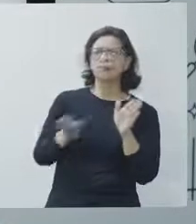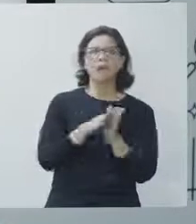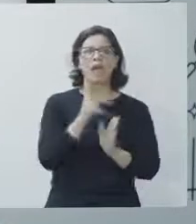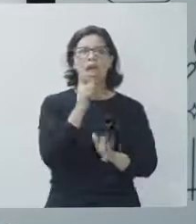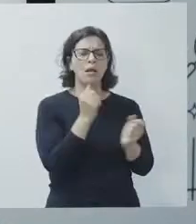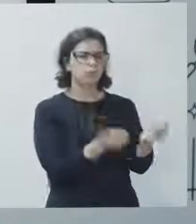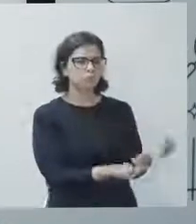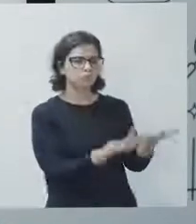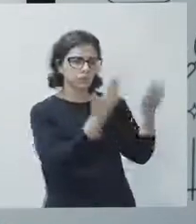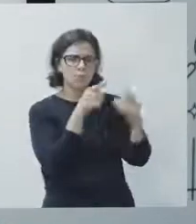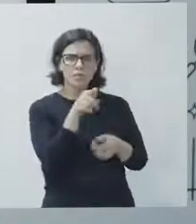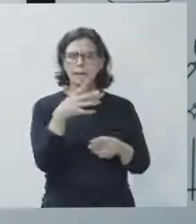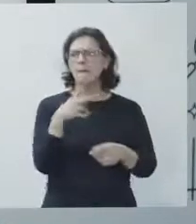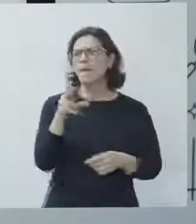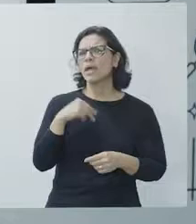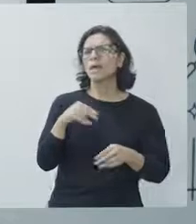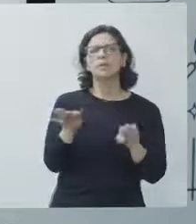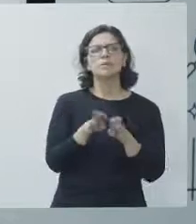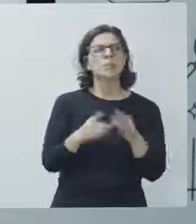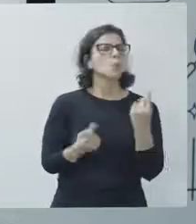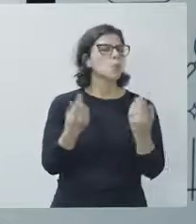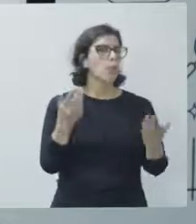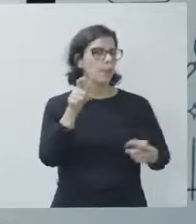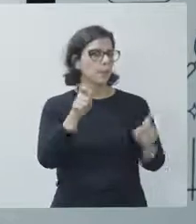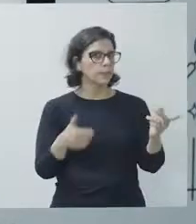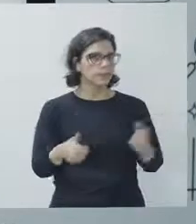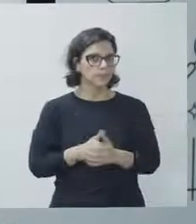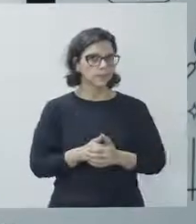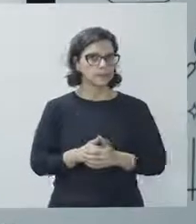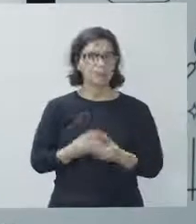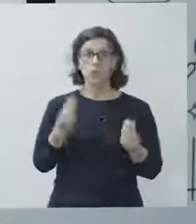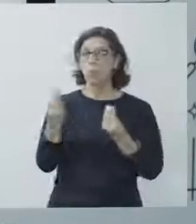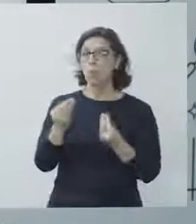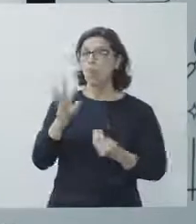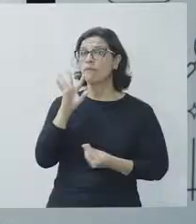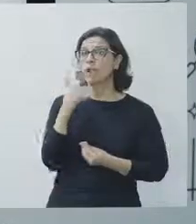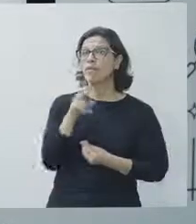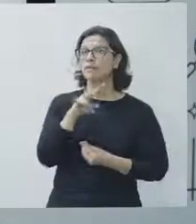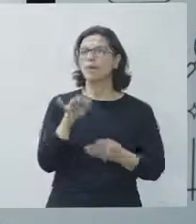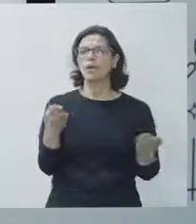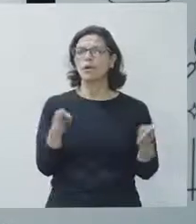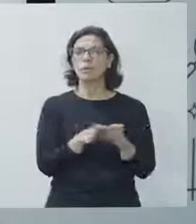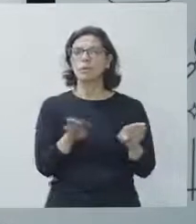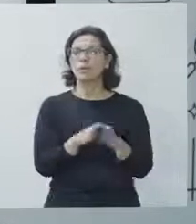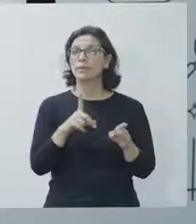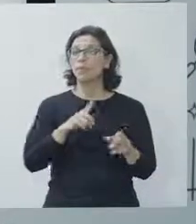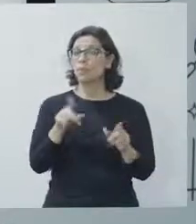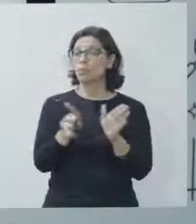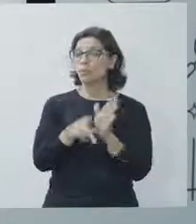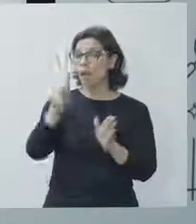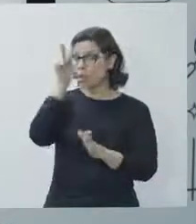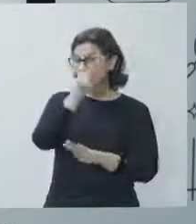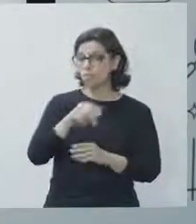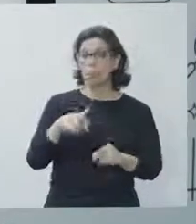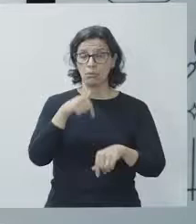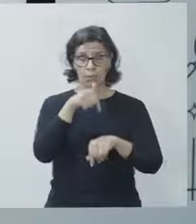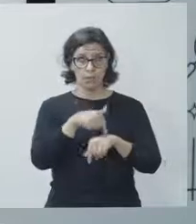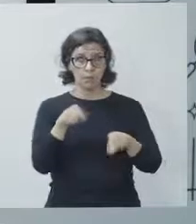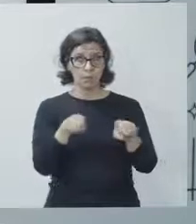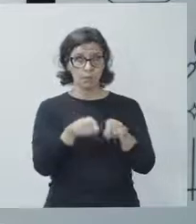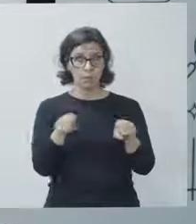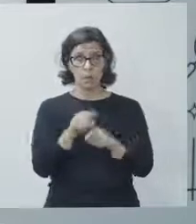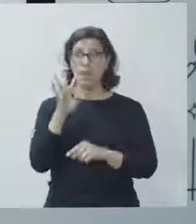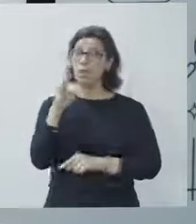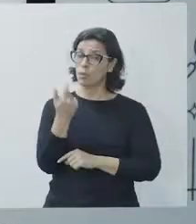essa fonte? Você merece chegar a essa fonte? E como que isso será que vai se desenrolar? Porque em algum momento